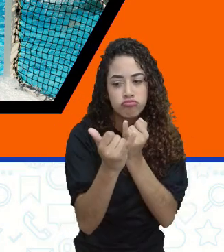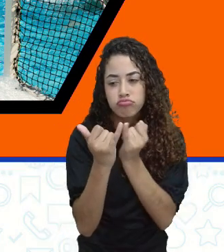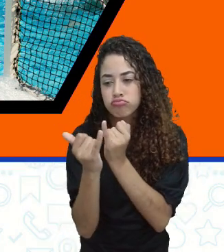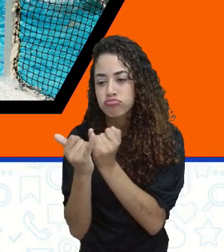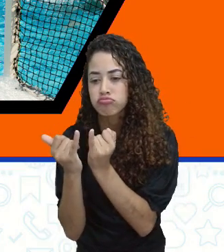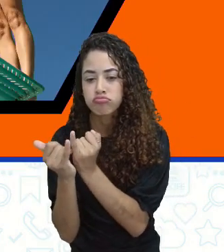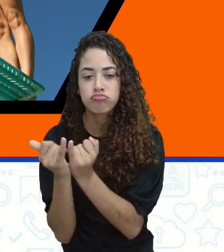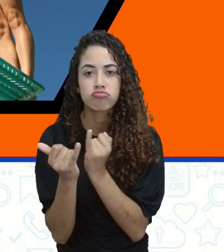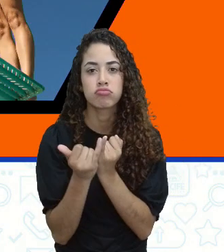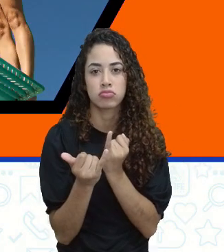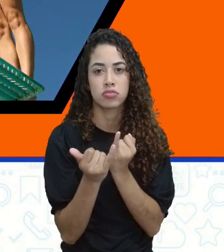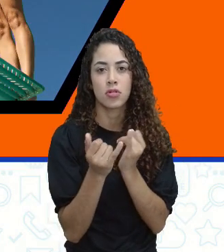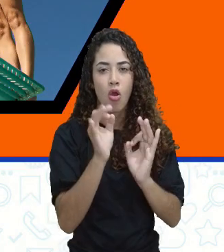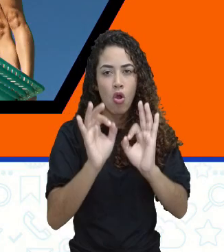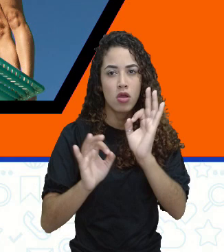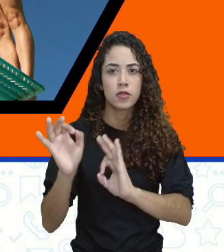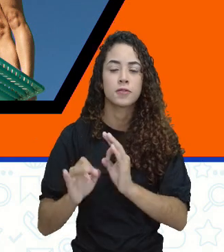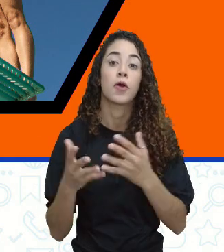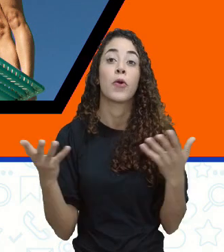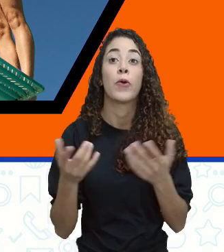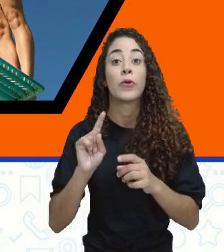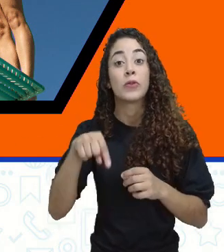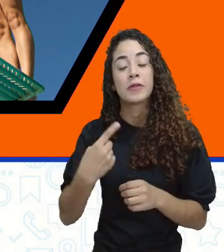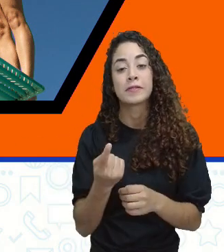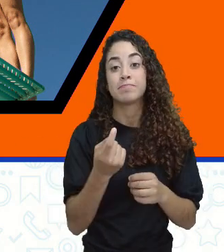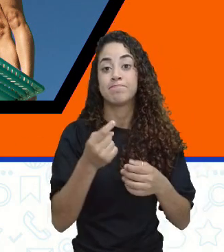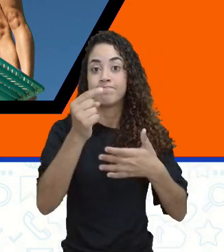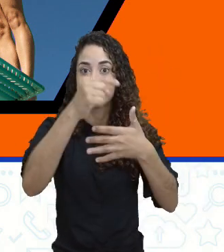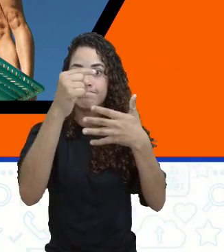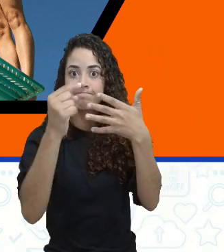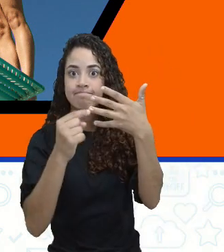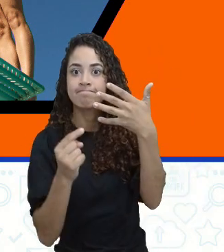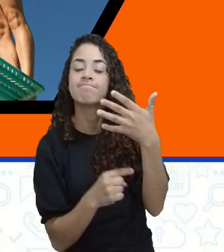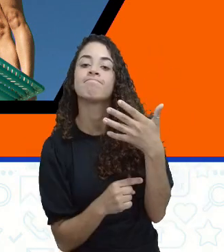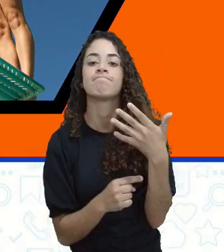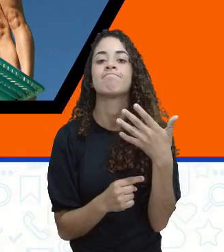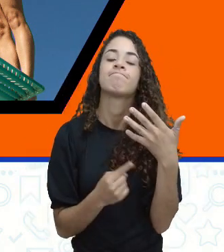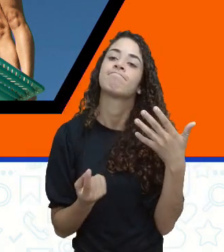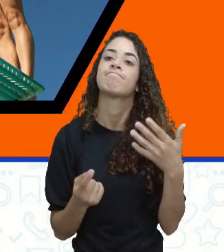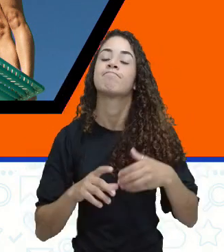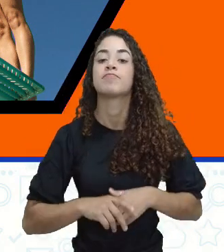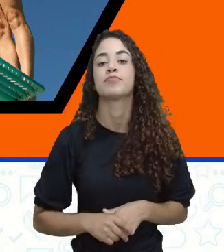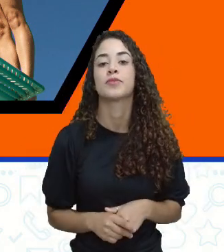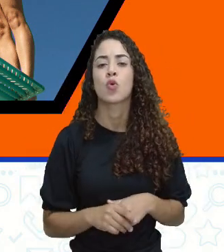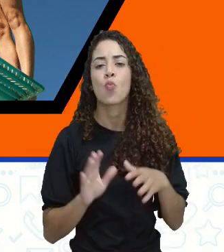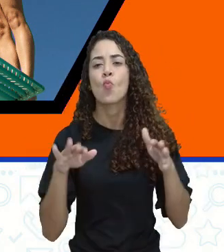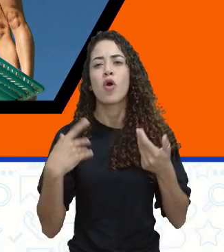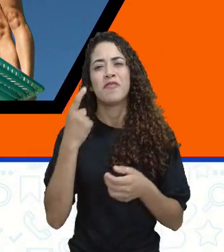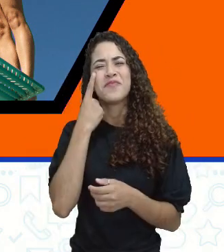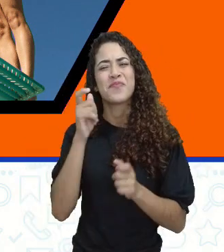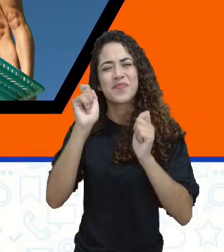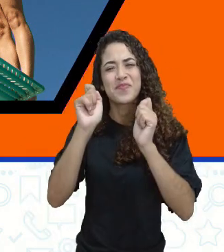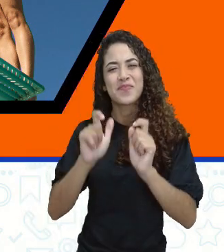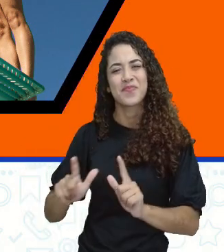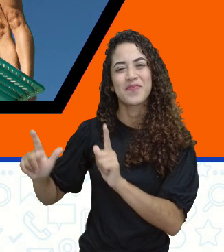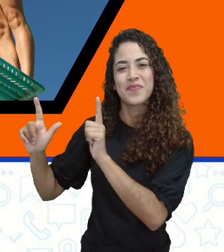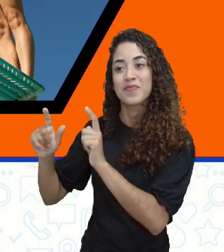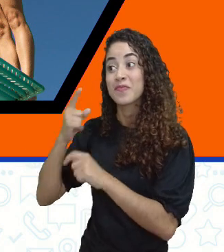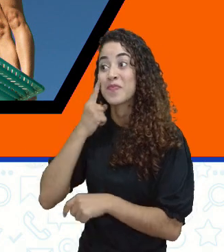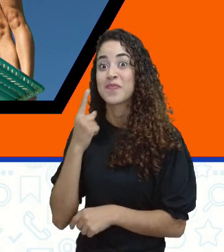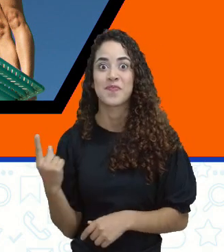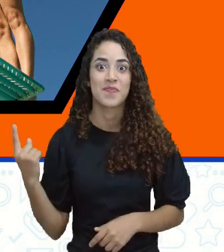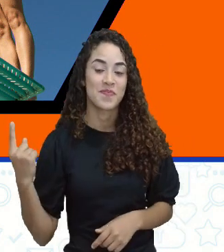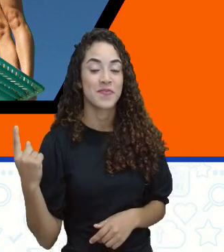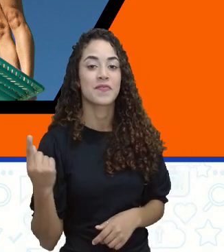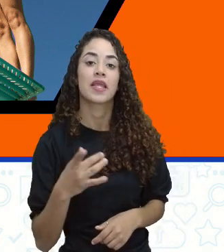caixinha. Mas vamos especificar melhor. As classificações são essas aí que estão na tela para vocês. Então nós